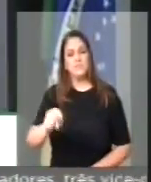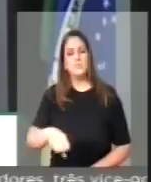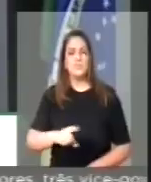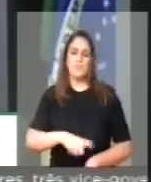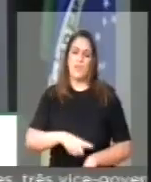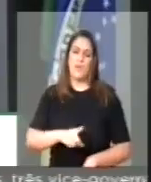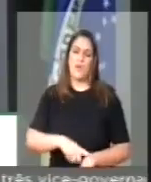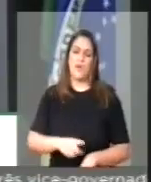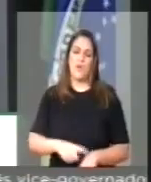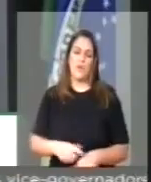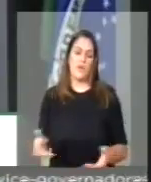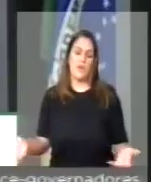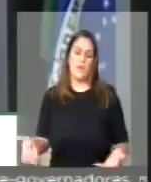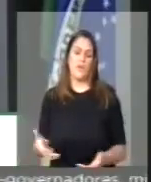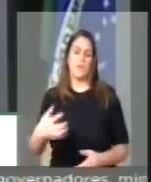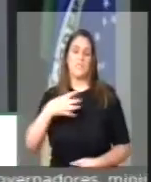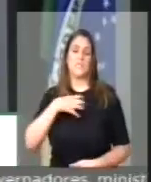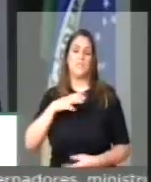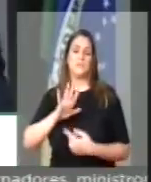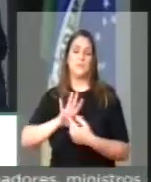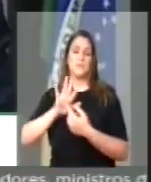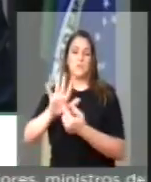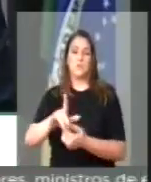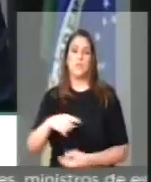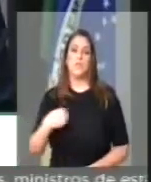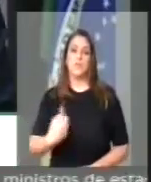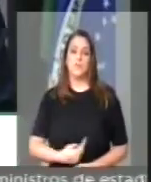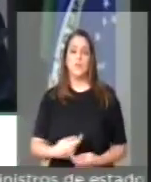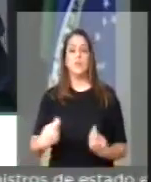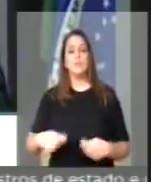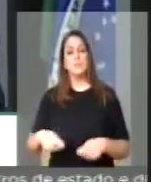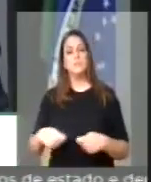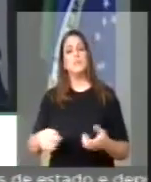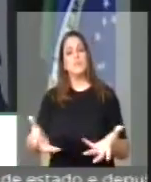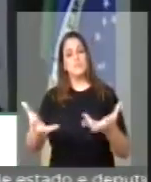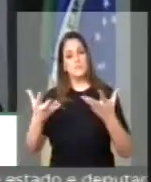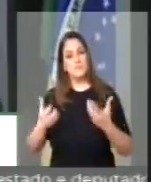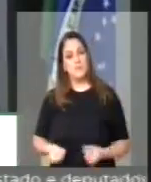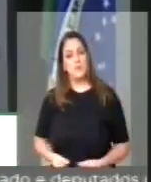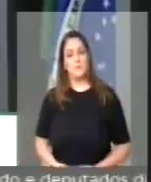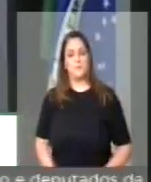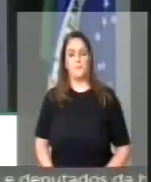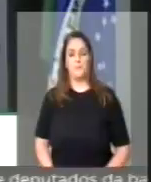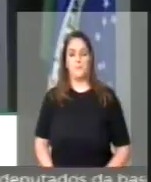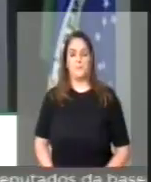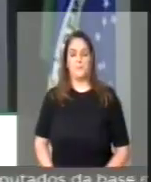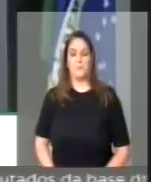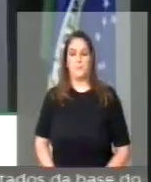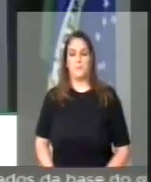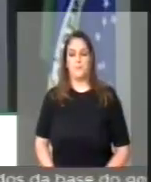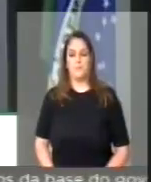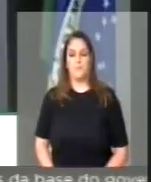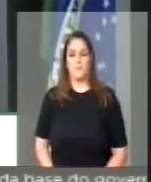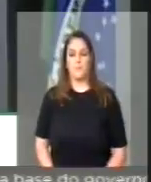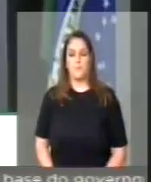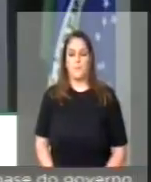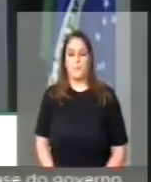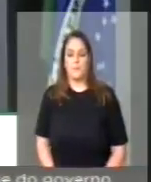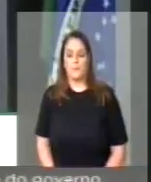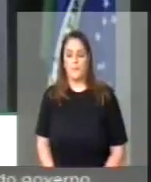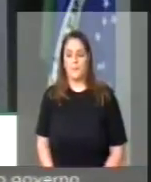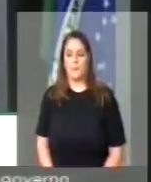povo manifestar o sentimento que tem e é hora de nós ouvirmos o povo. Eu, por um lado, acredito que temos que melhorar a economia, de